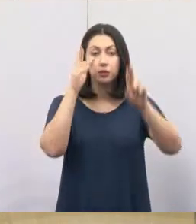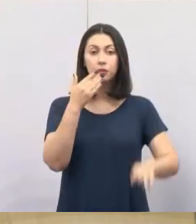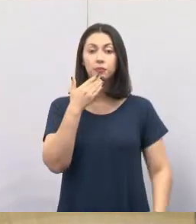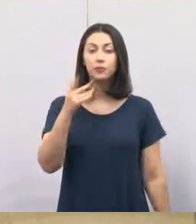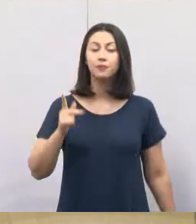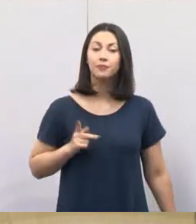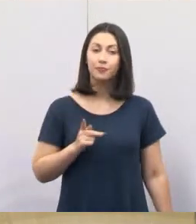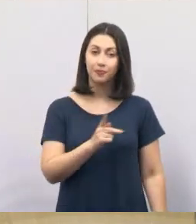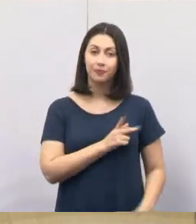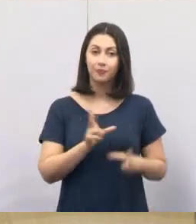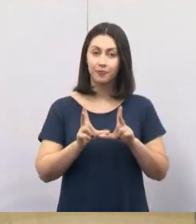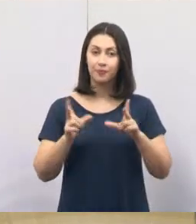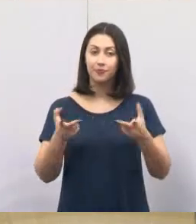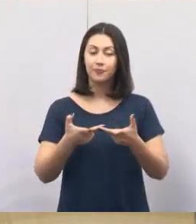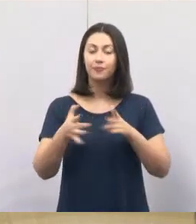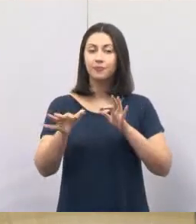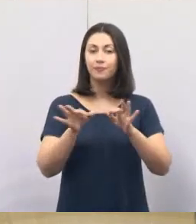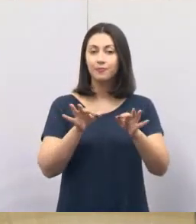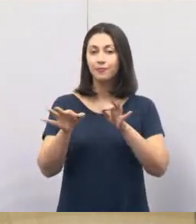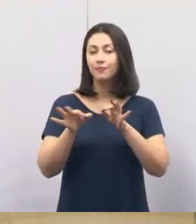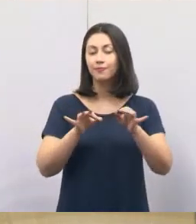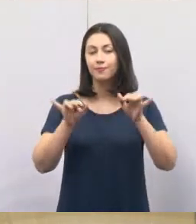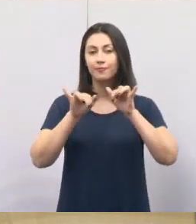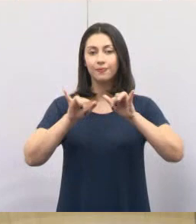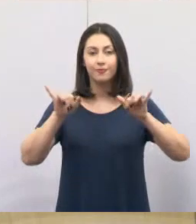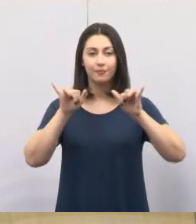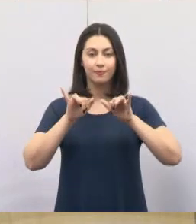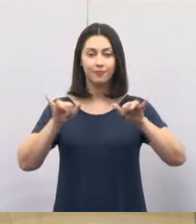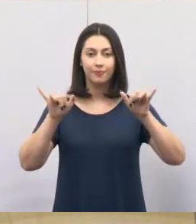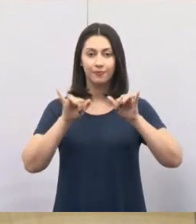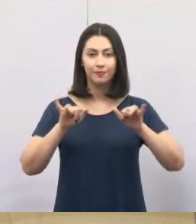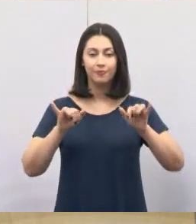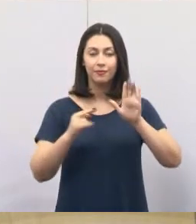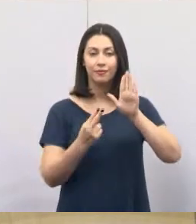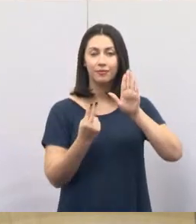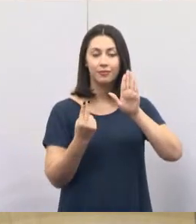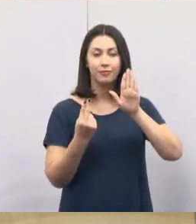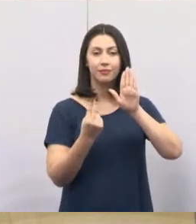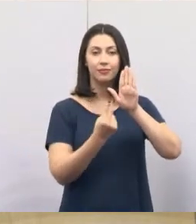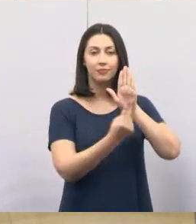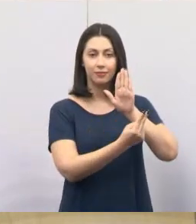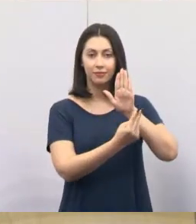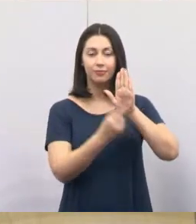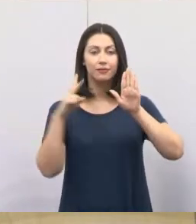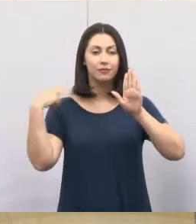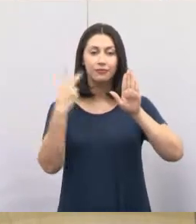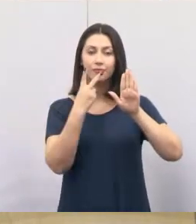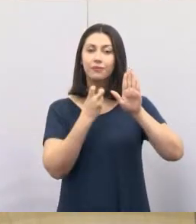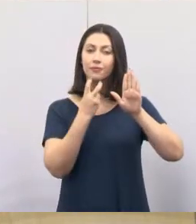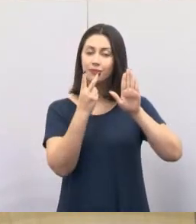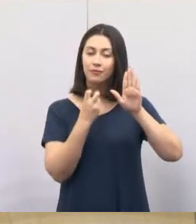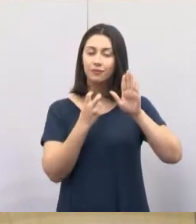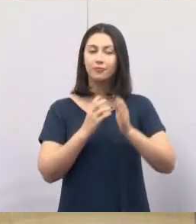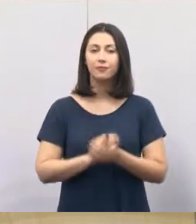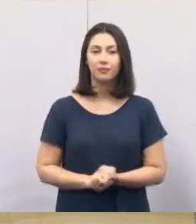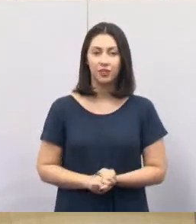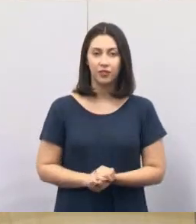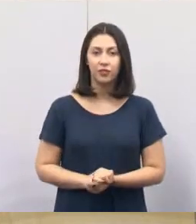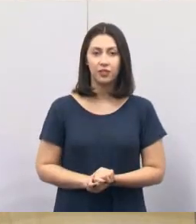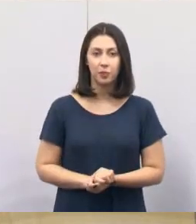requeremos a presidente dessa casa que seja adotada as providências habituais para a divulgação da presente manifestação. Vereador Valmir do Parque Meia